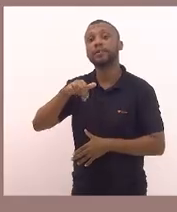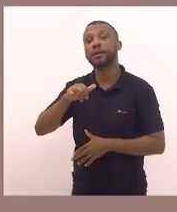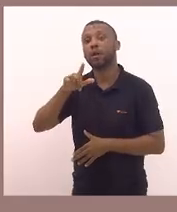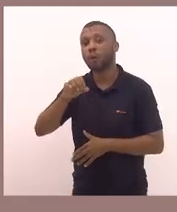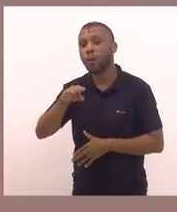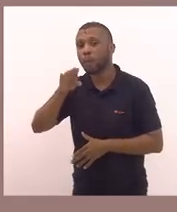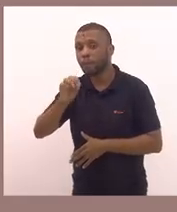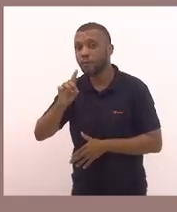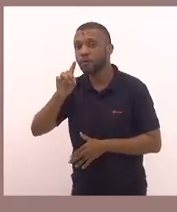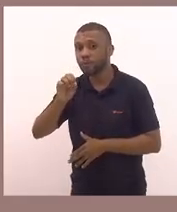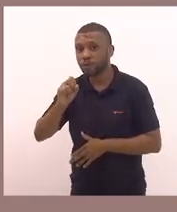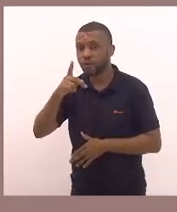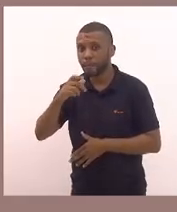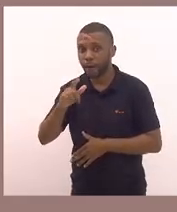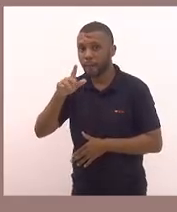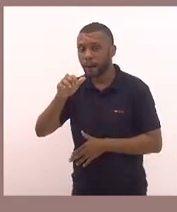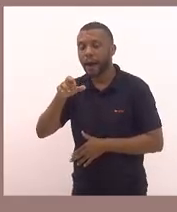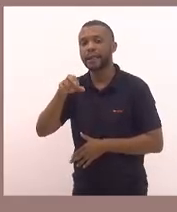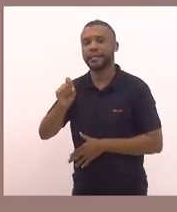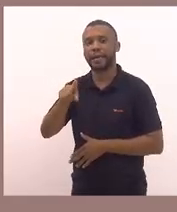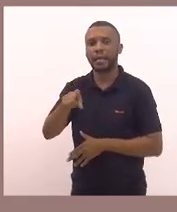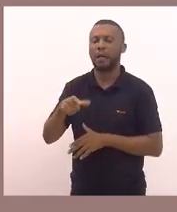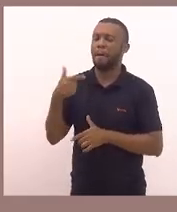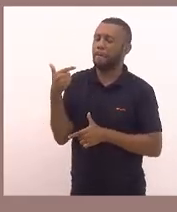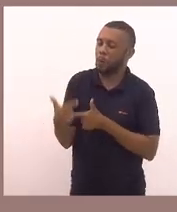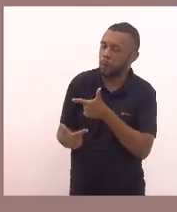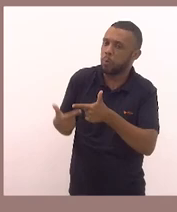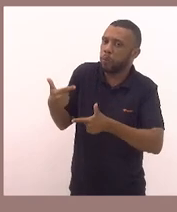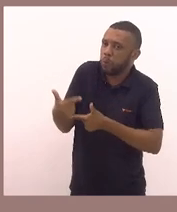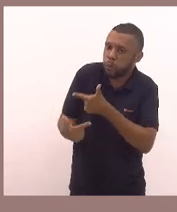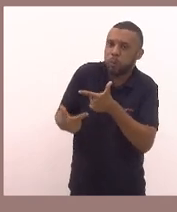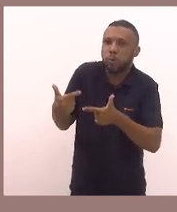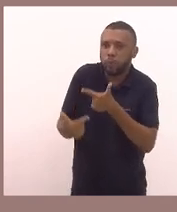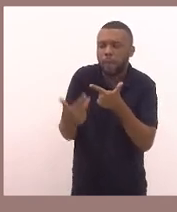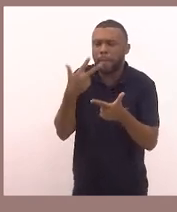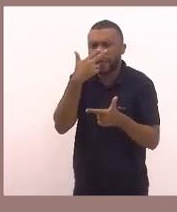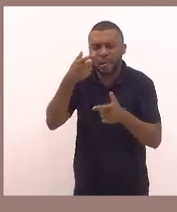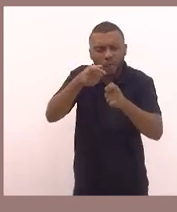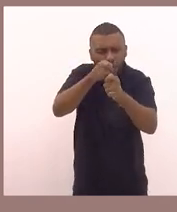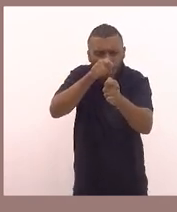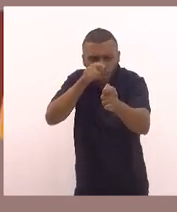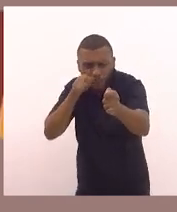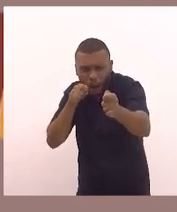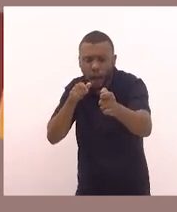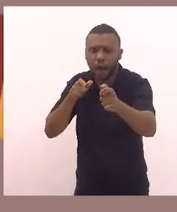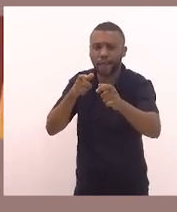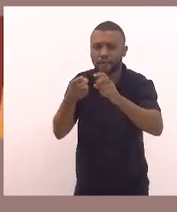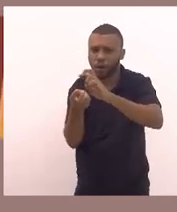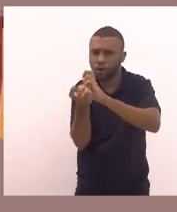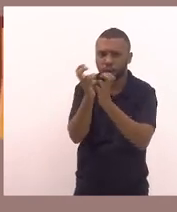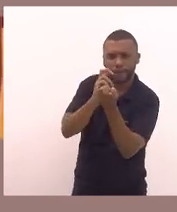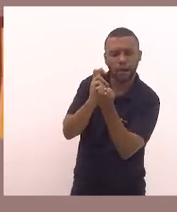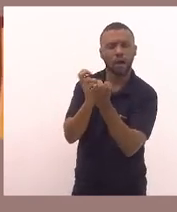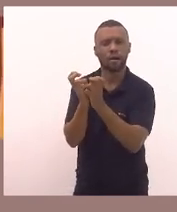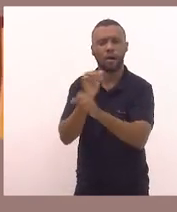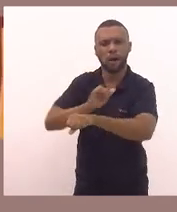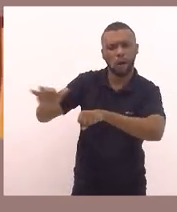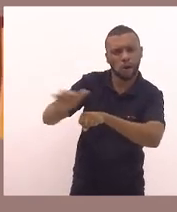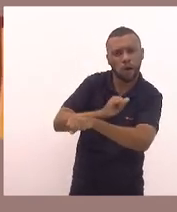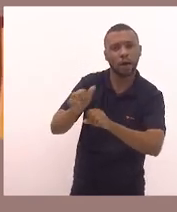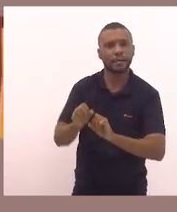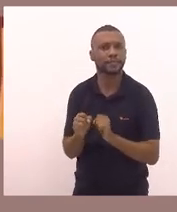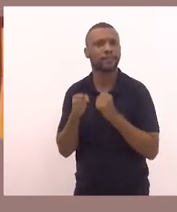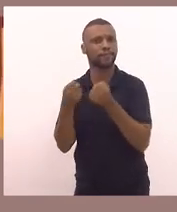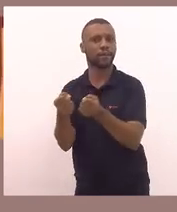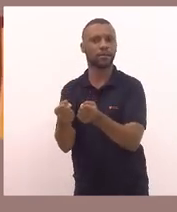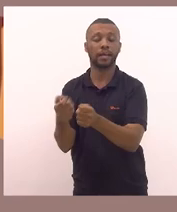Barriga. Dandara não descansava e parecia até se multiplicar. Caçava, lutava capoeira, traçava estratégias de defesa